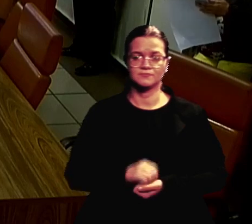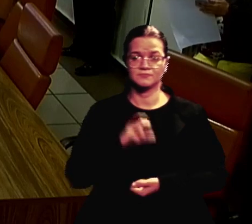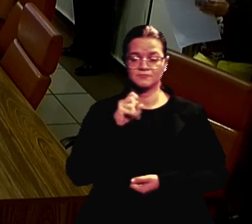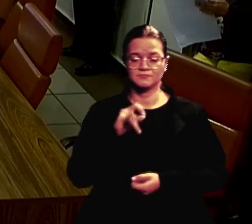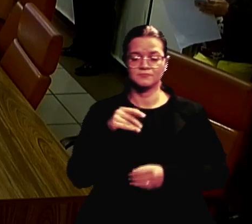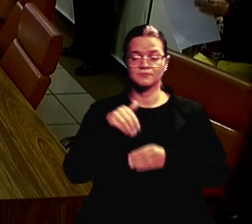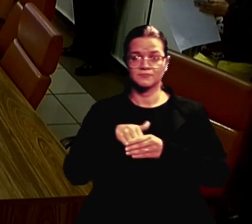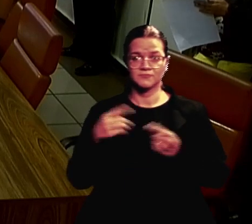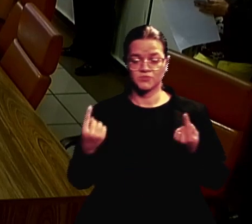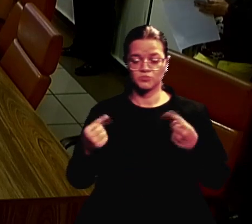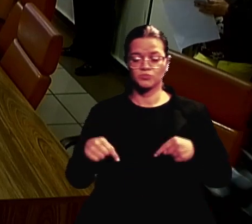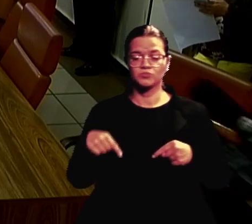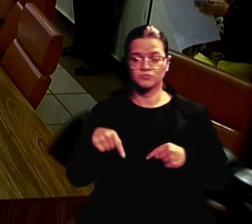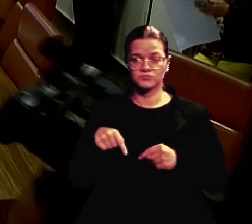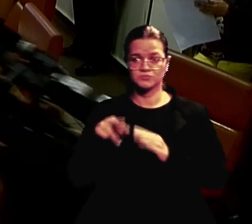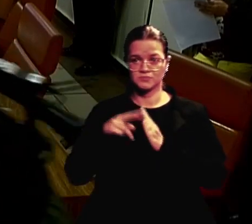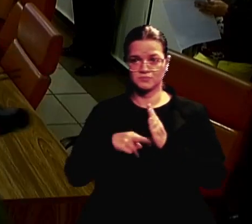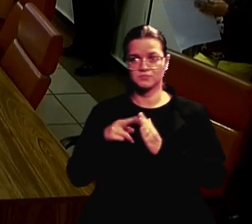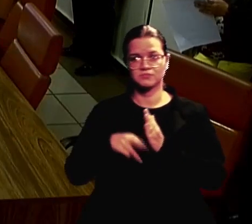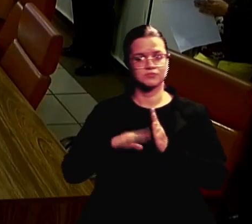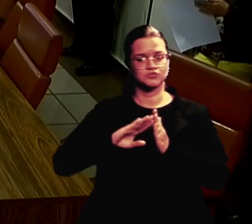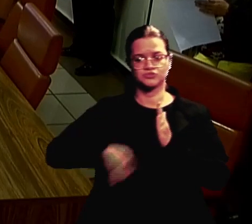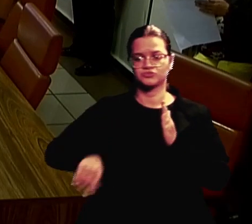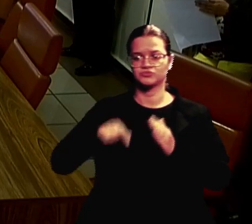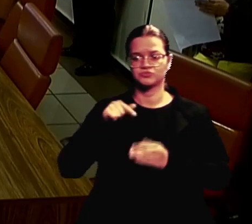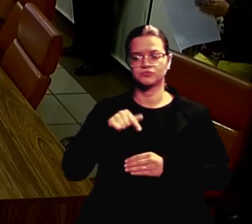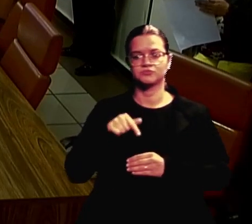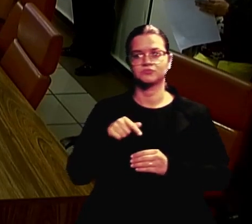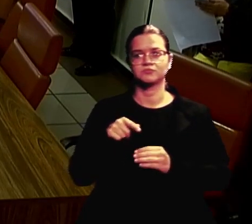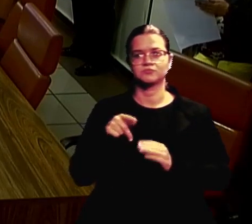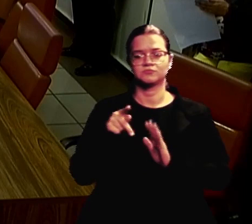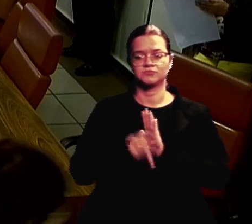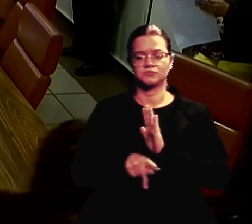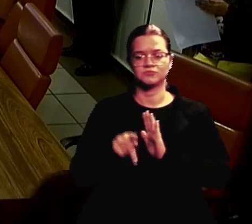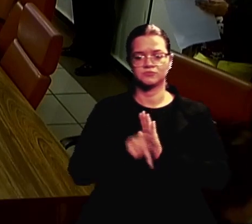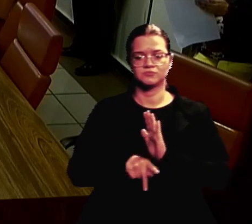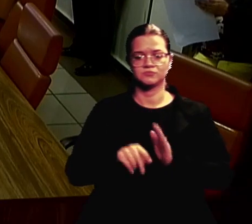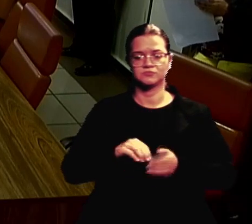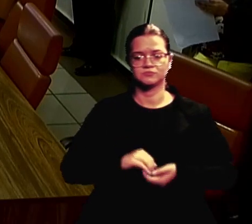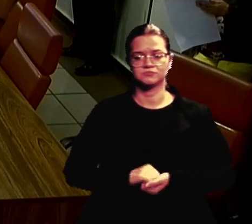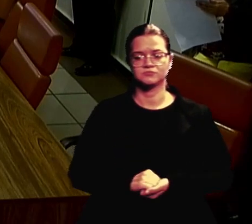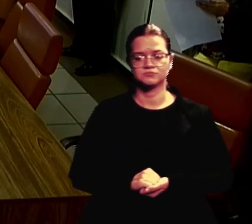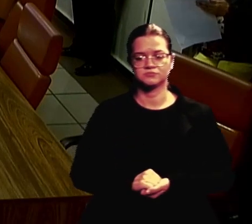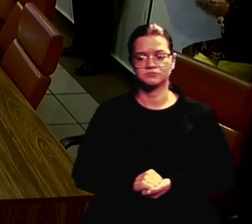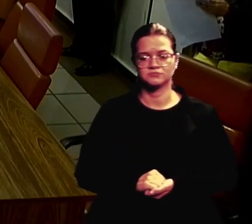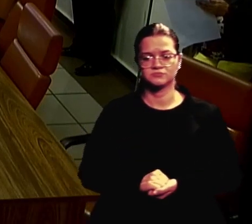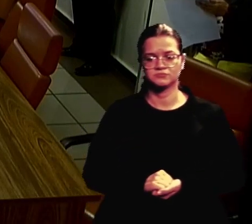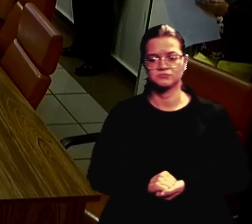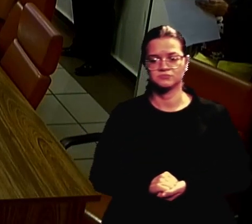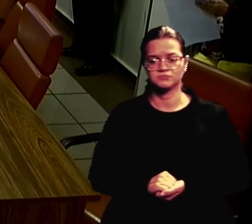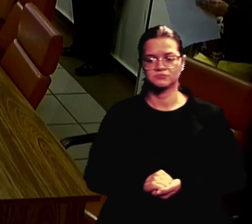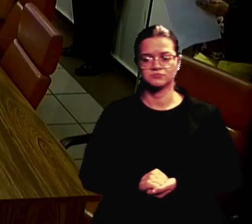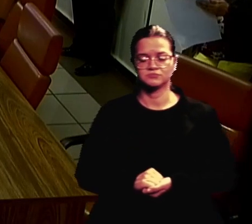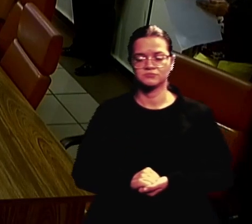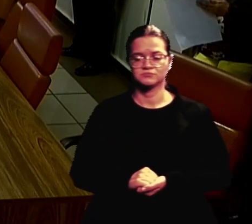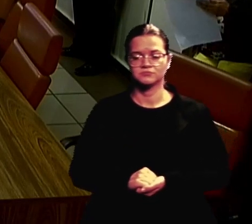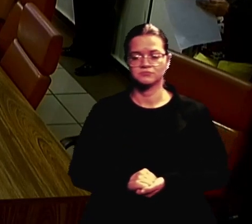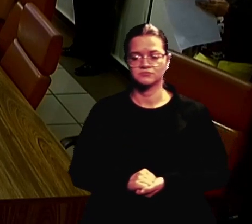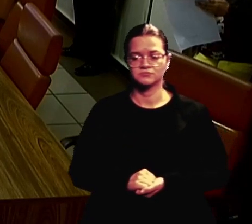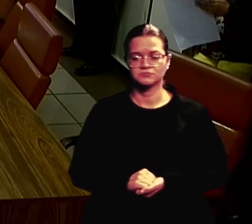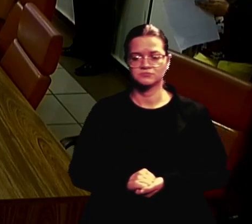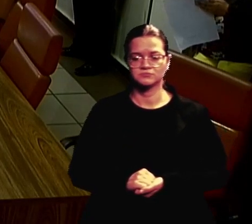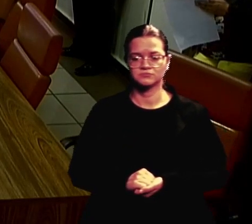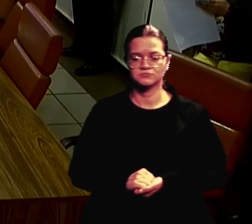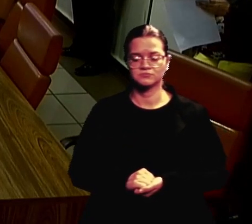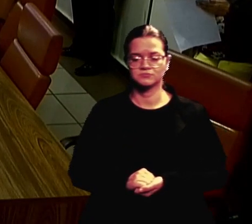Se votar contra o relatório, rejeita o projeto. Não, rejeita o relatório. E vai para o plenário, pode ir. Se arquivar, não vai para o plenário. Não,